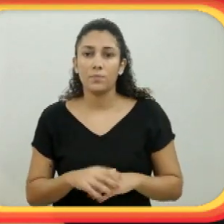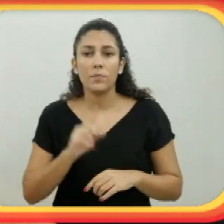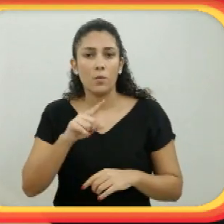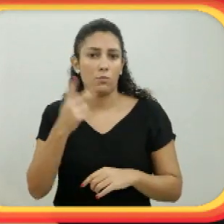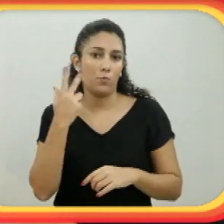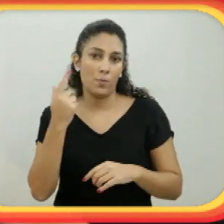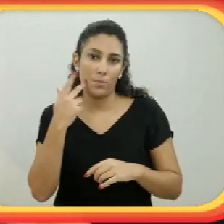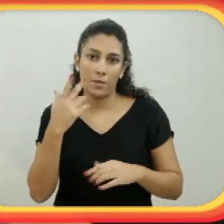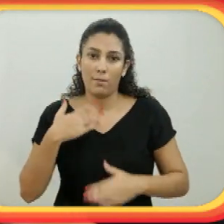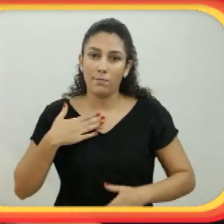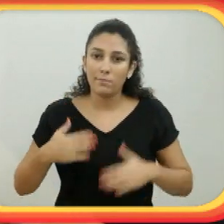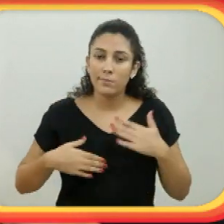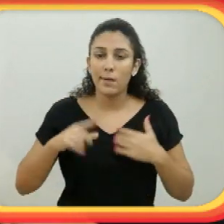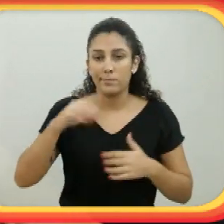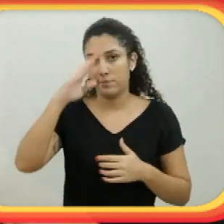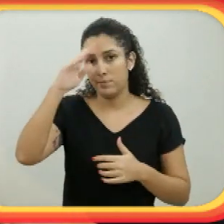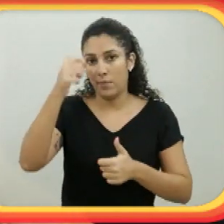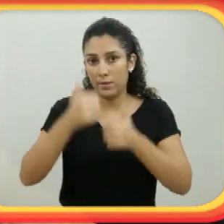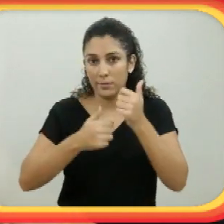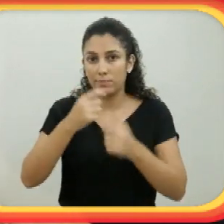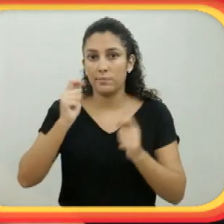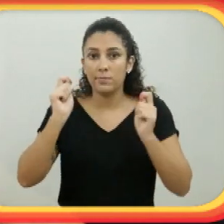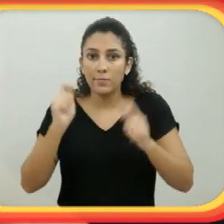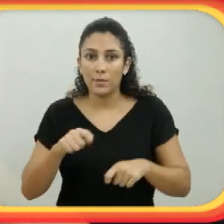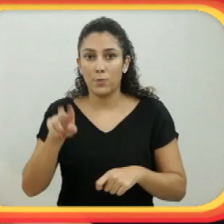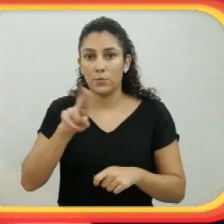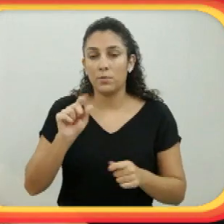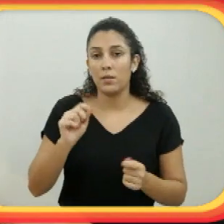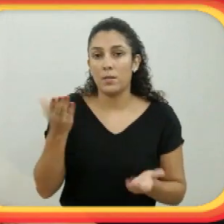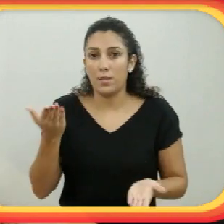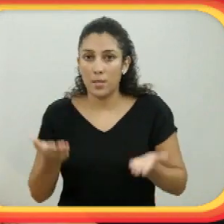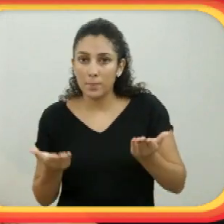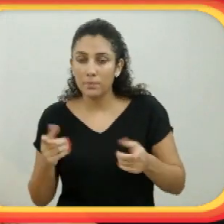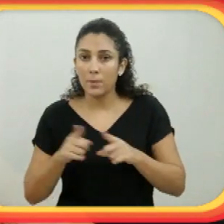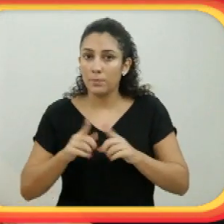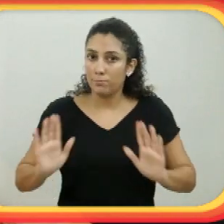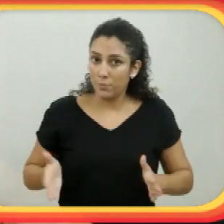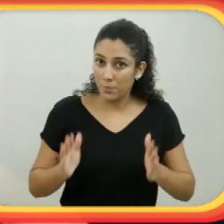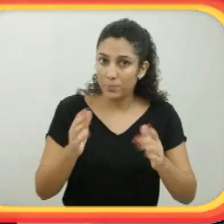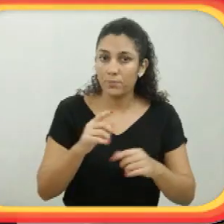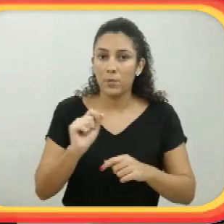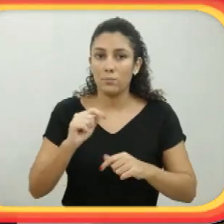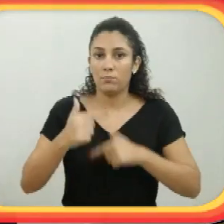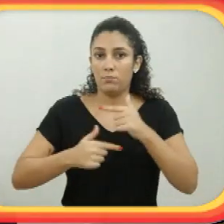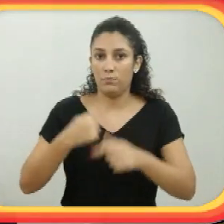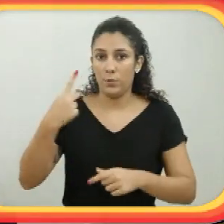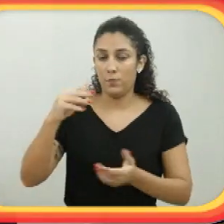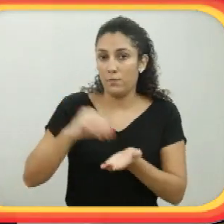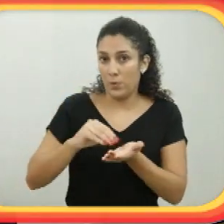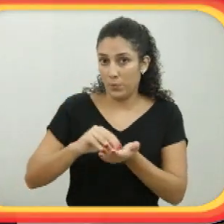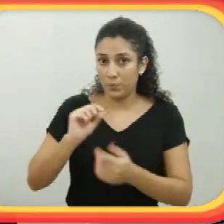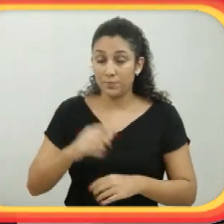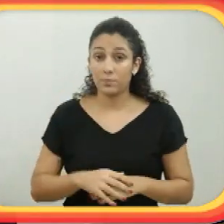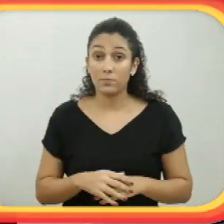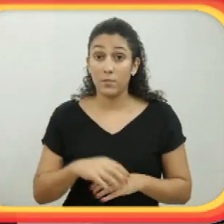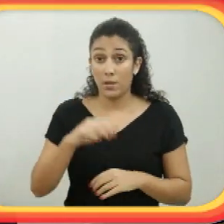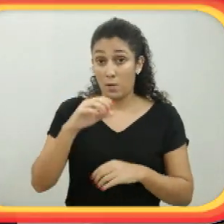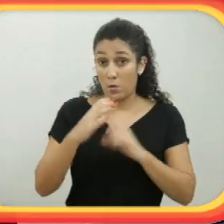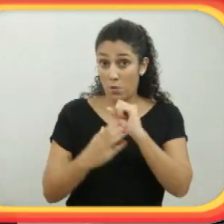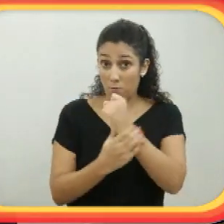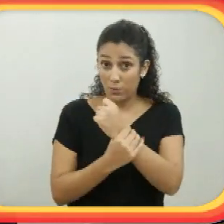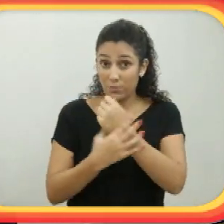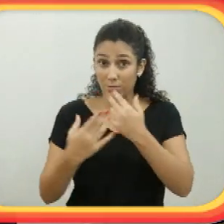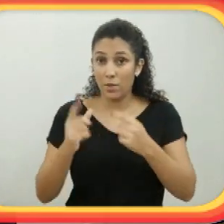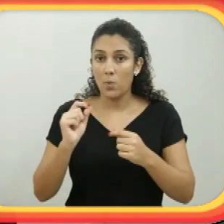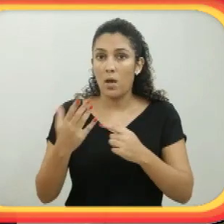corpo do atleta e permite a ele ter o equilíbrio, impulsão ou alguma função que falta a ele. A órtese, ela visa